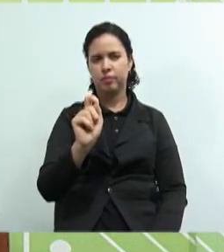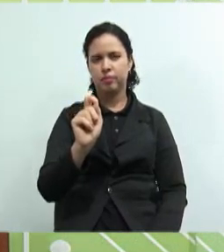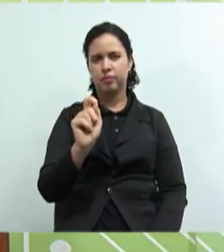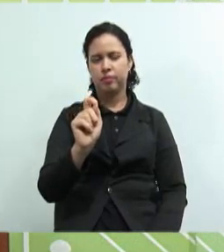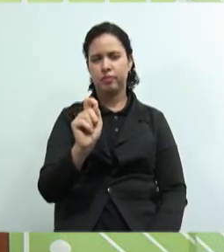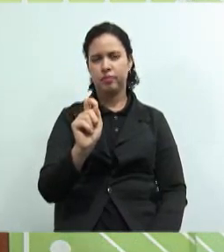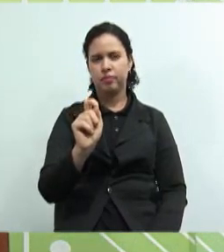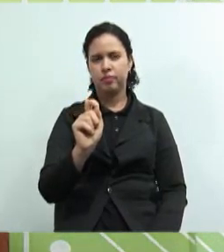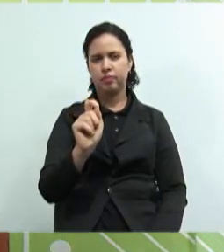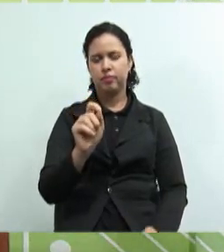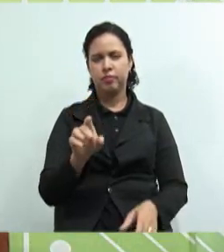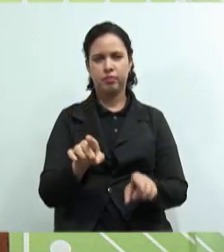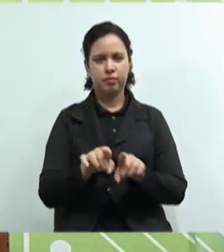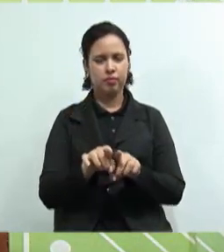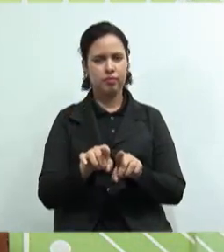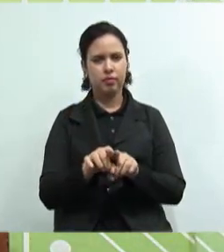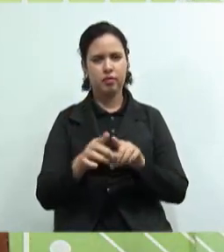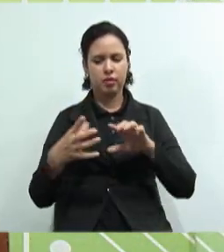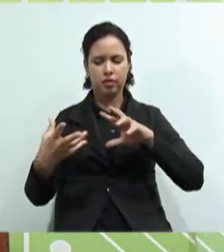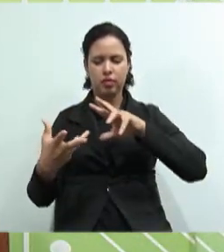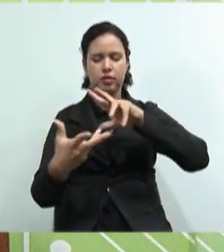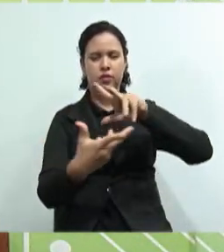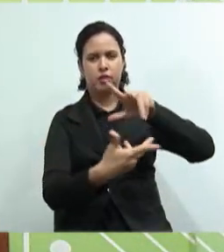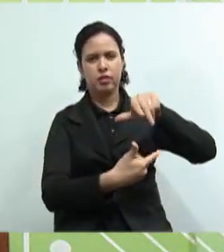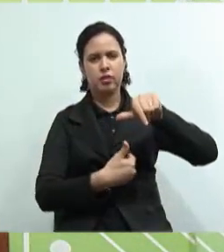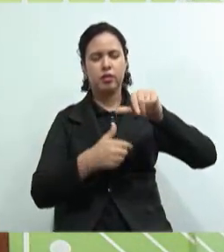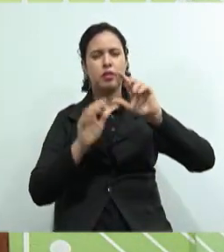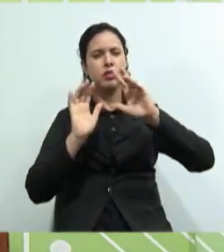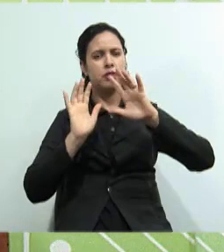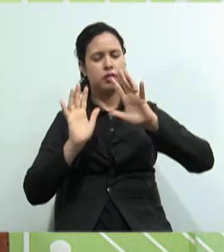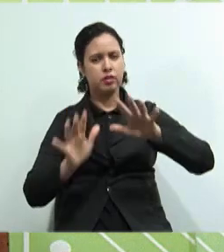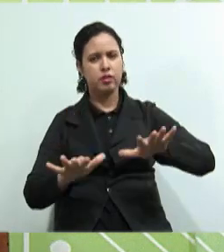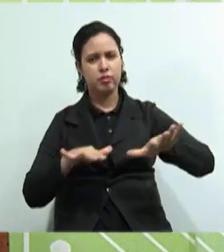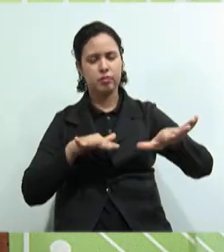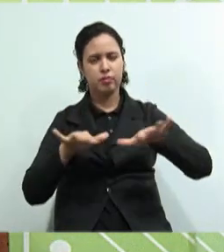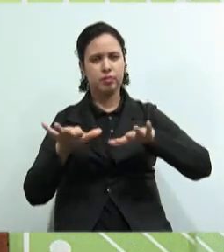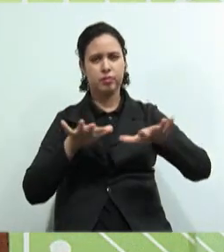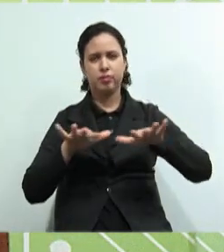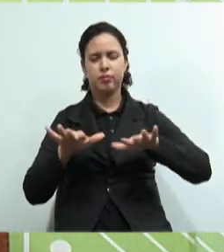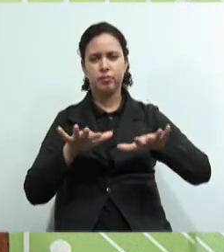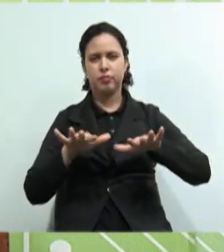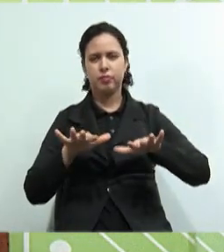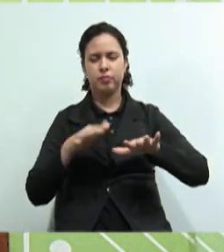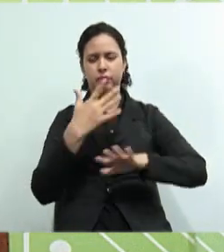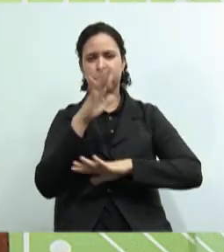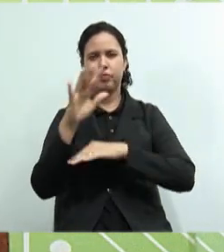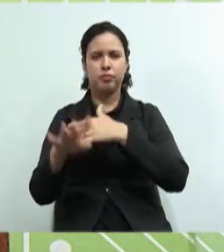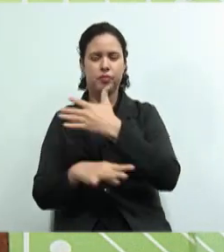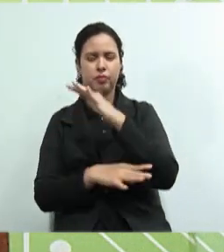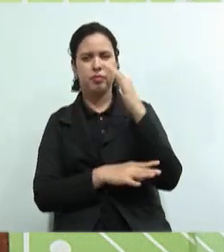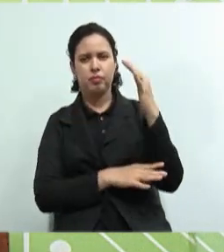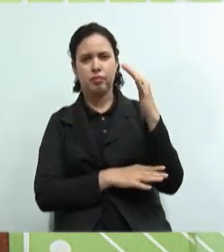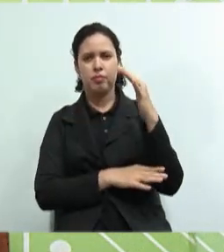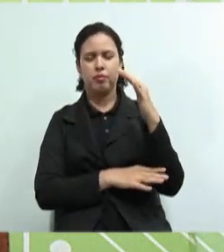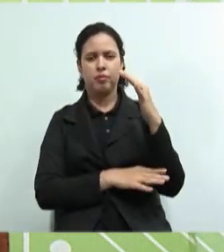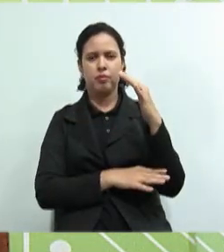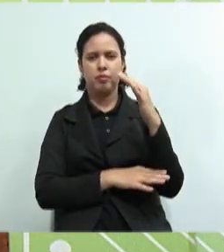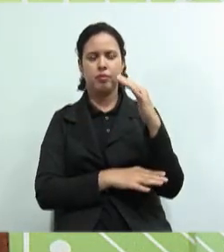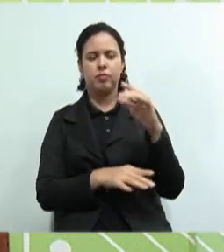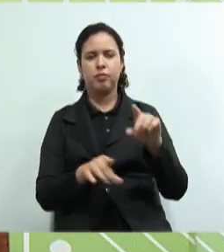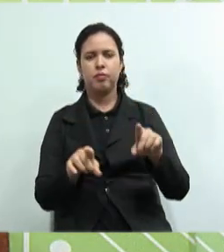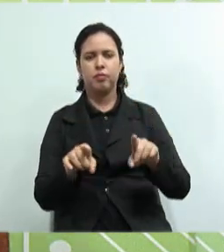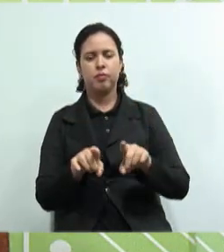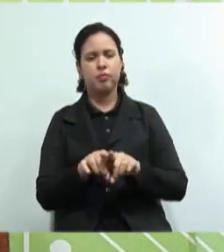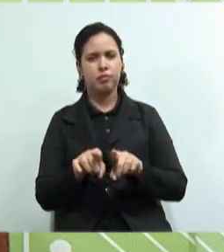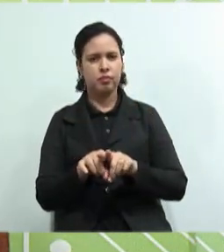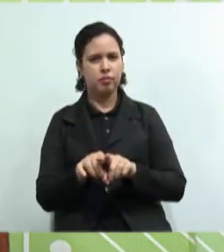né? A Terra já passou por vários movimentos dentro da questão do seu meio ambiente, da questão de clima. E aí a gente